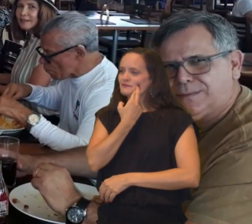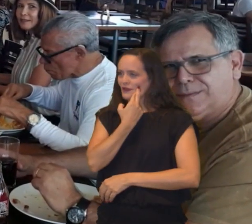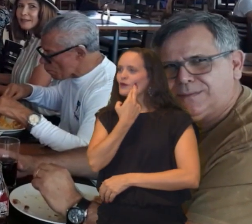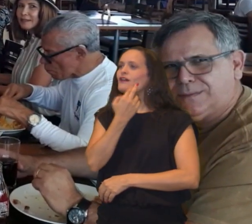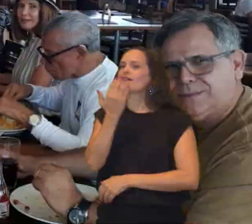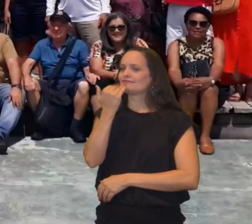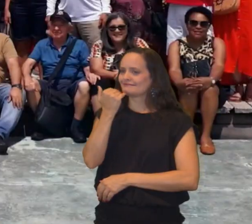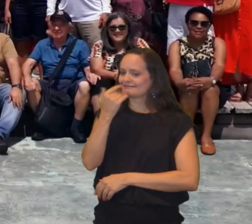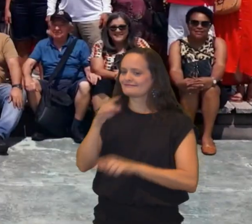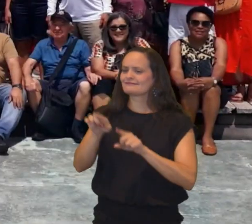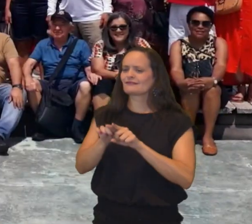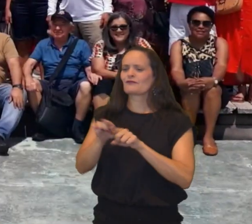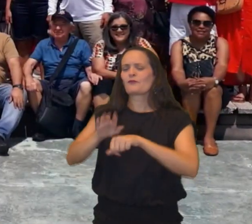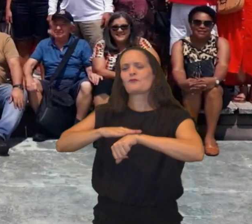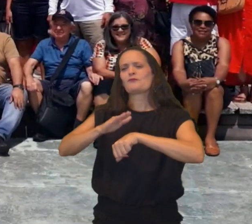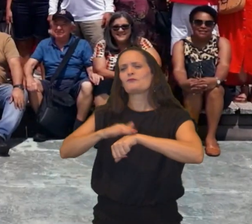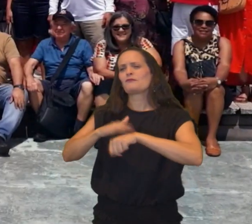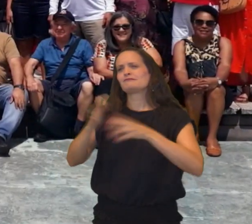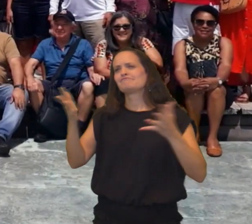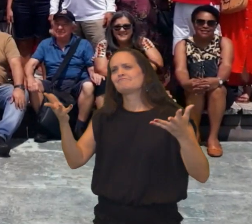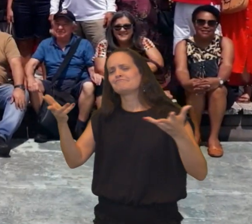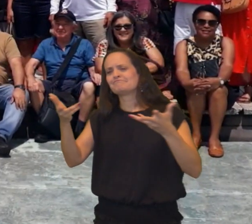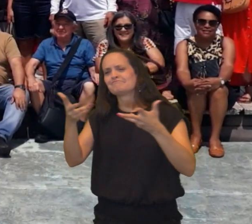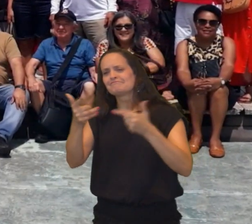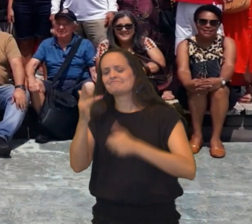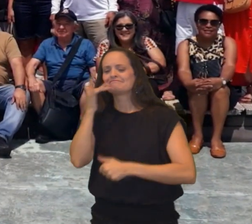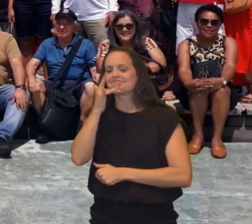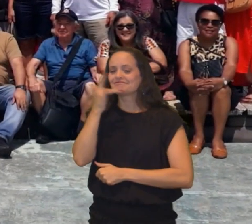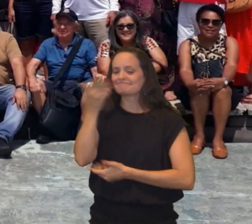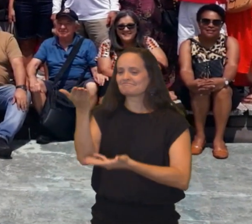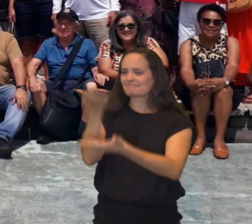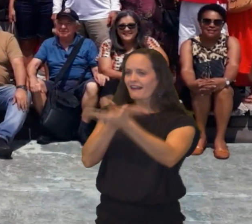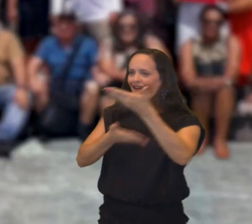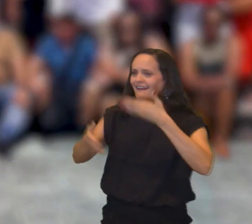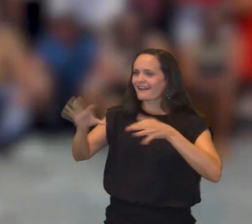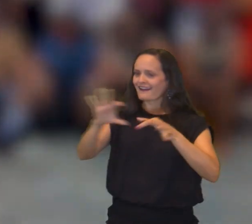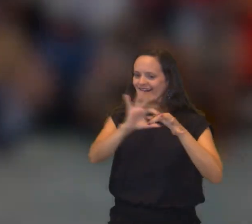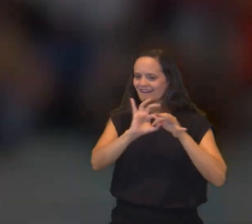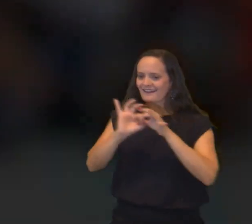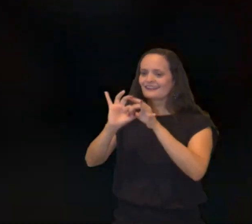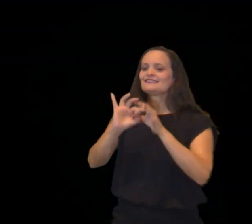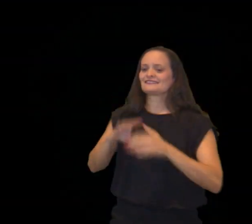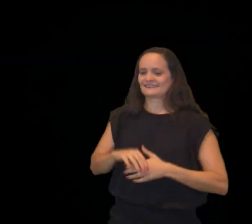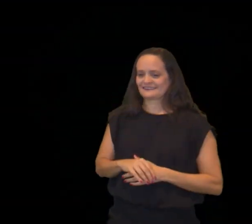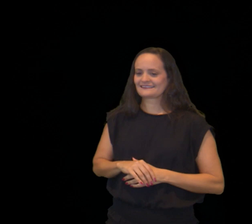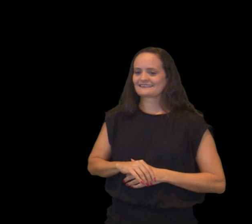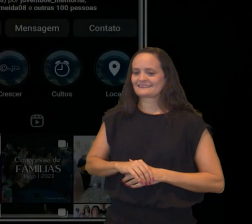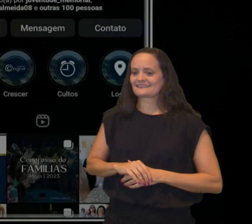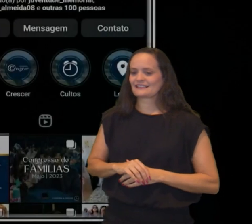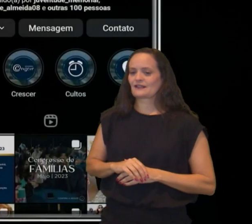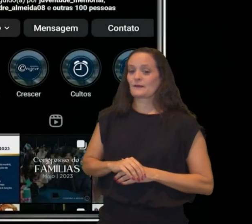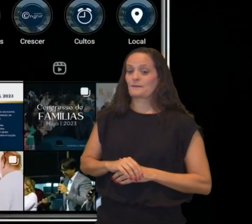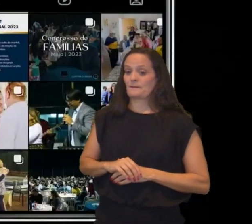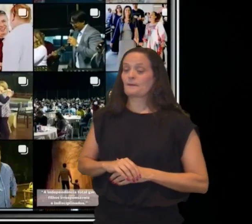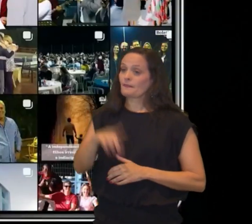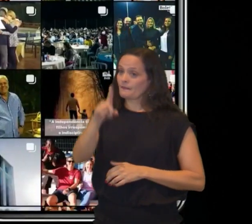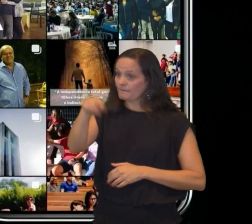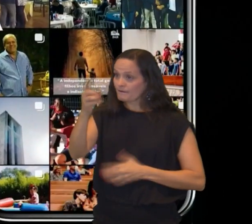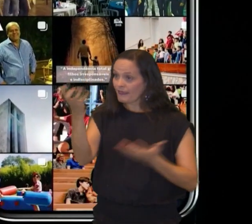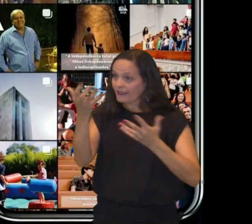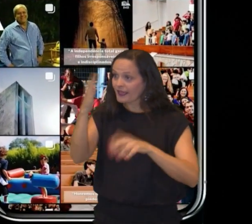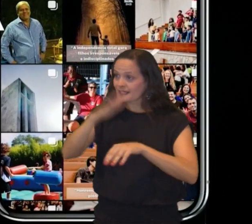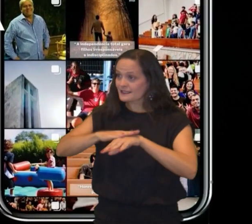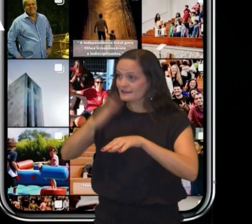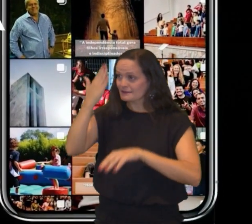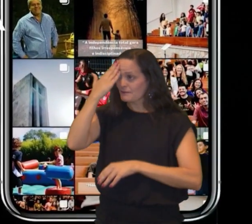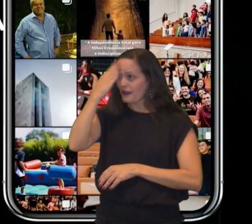Foram preciosos momentos que estimulam o congraçamento entre os irmãos e irmãs do GVC. Acesse as redes